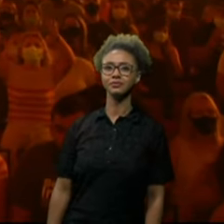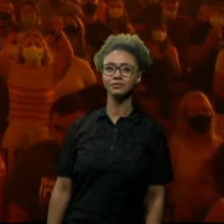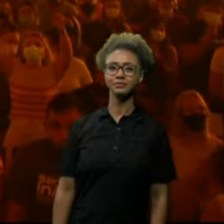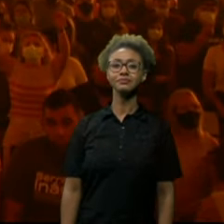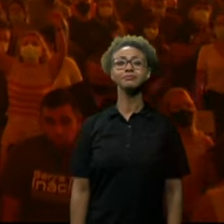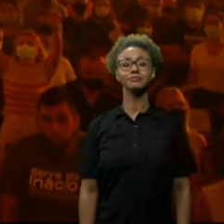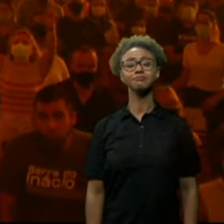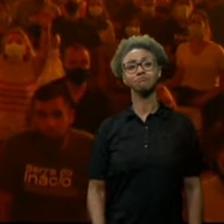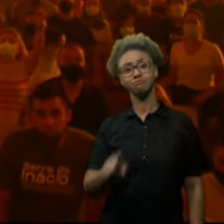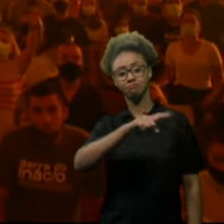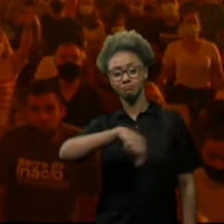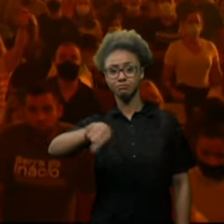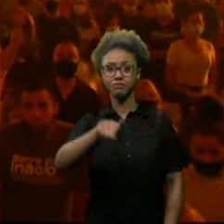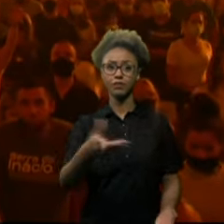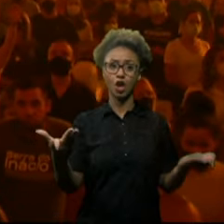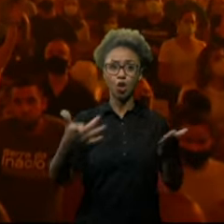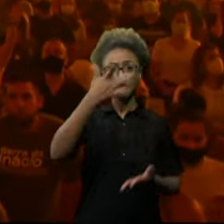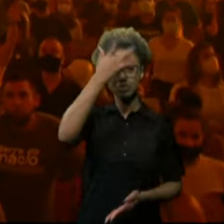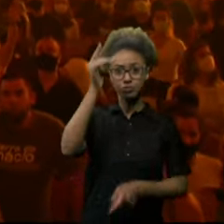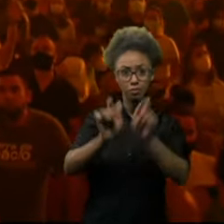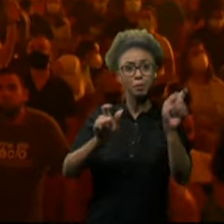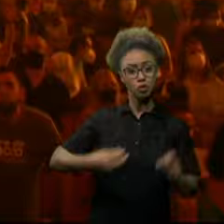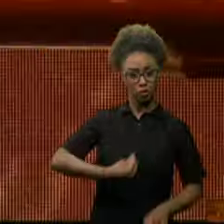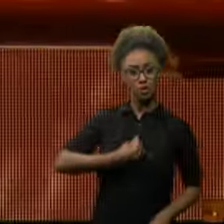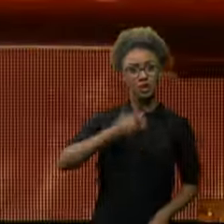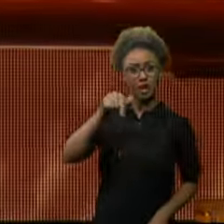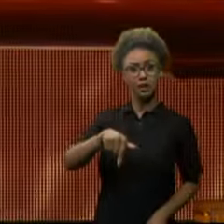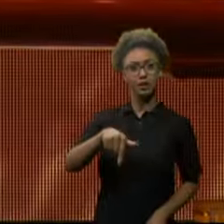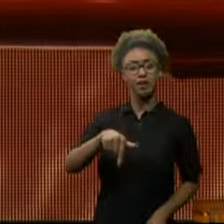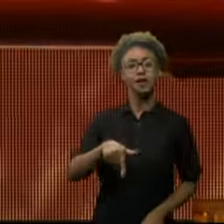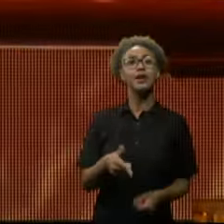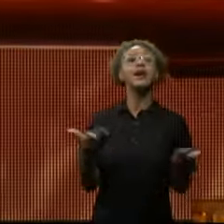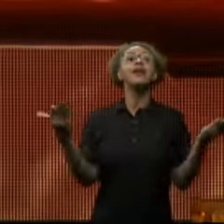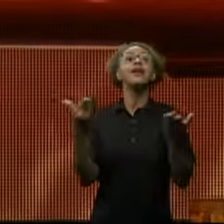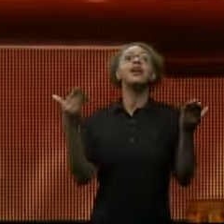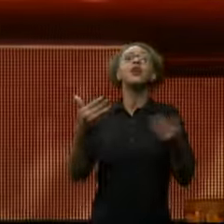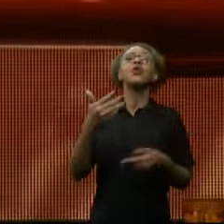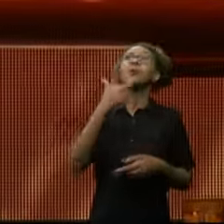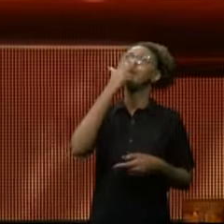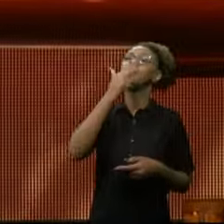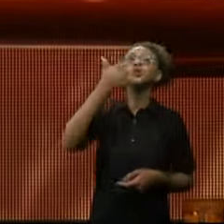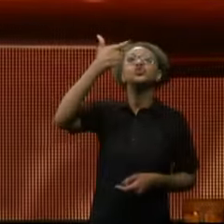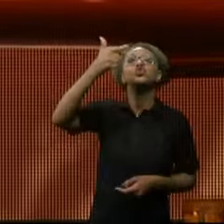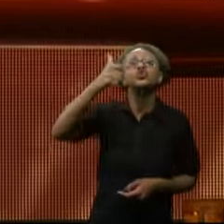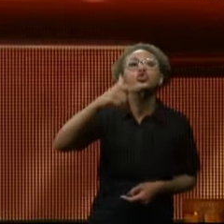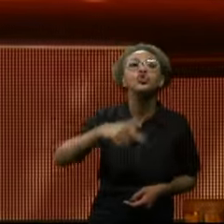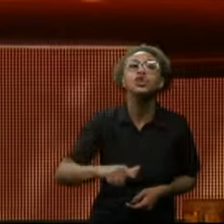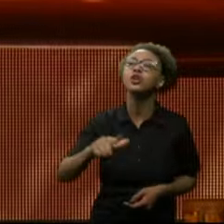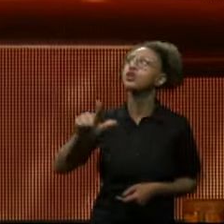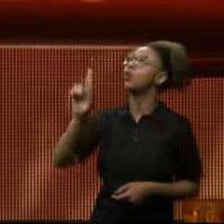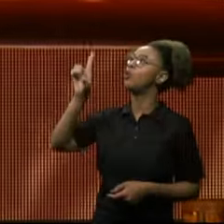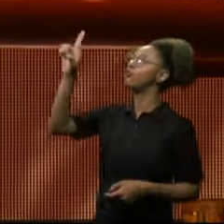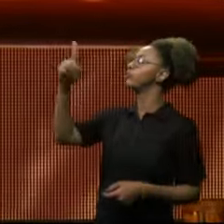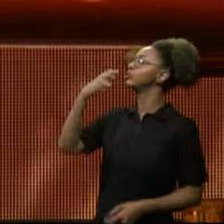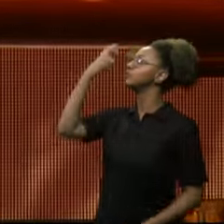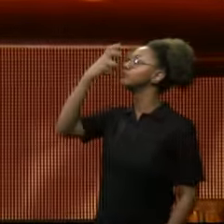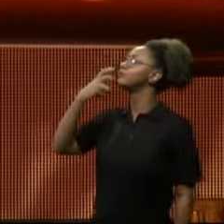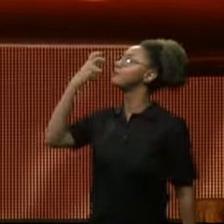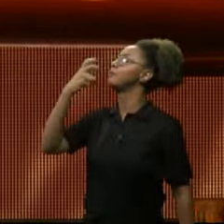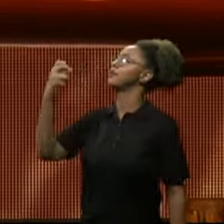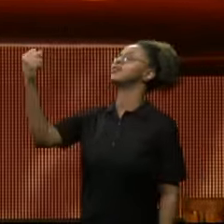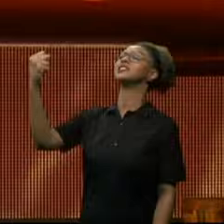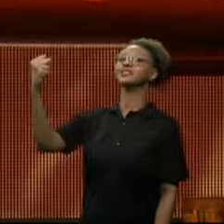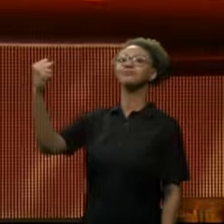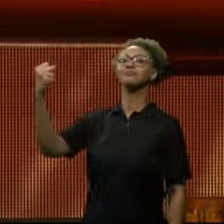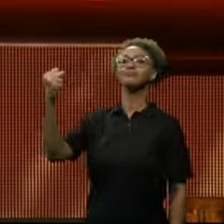a pessoas aqui nessa noite que estão voltando a se apaixonar pelo Senhor e